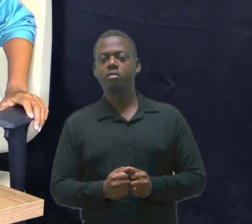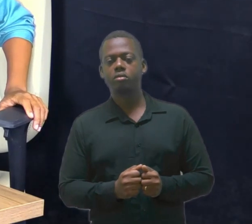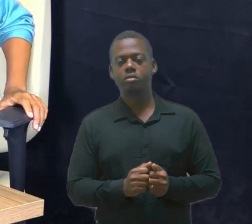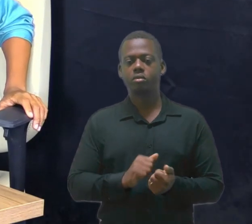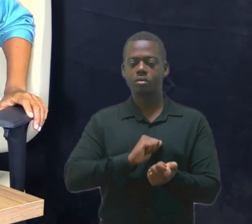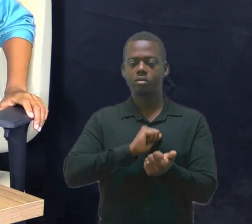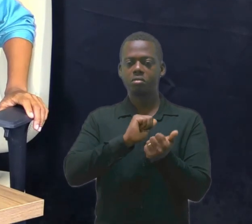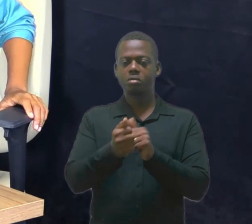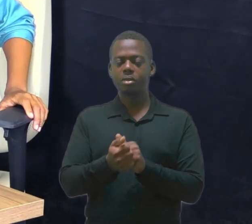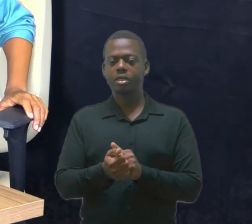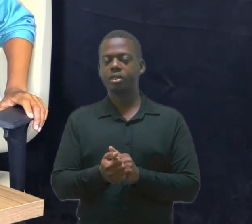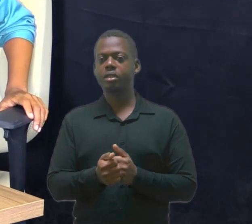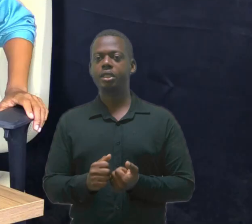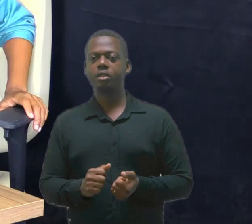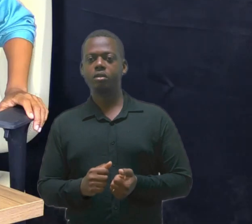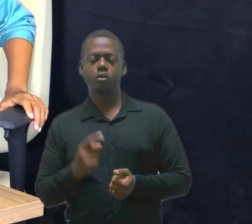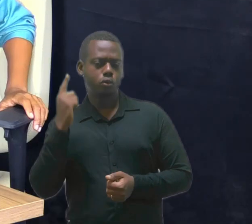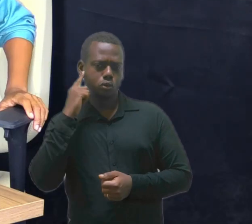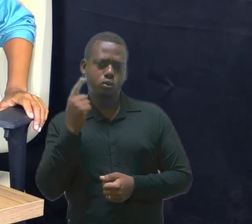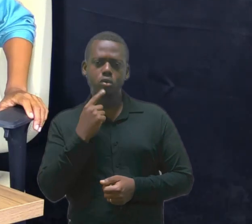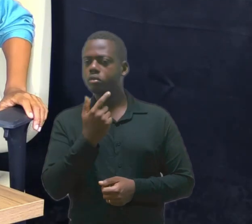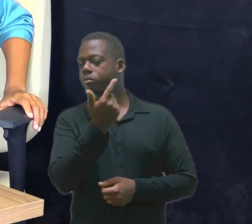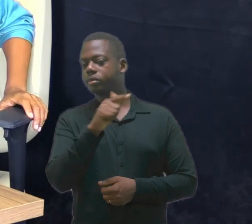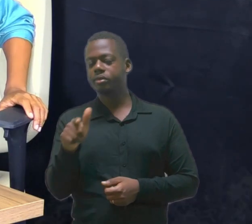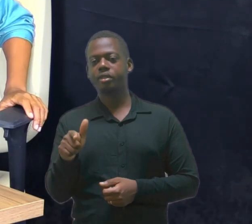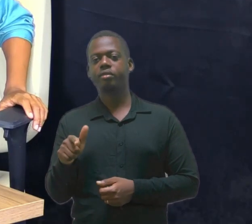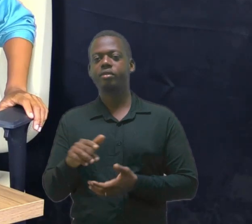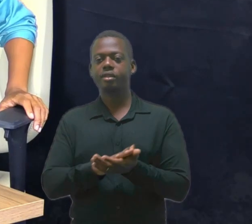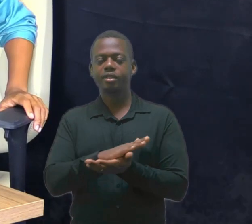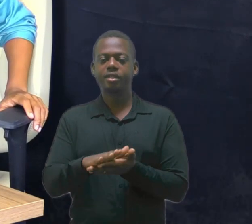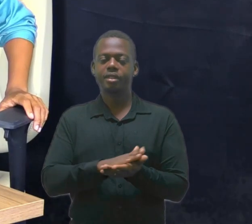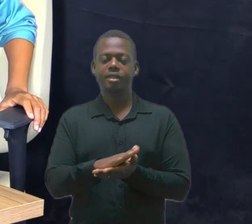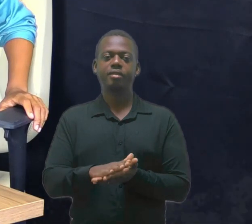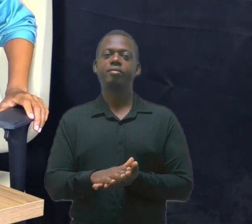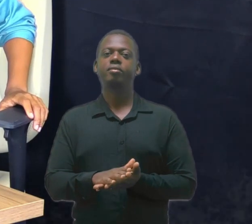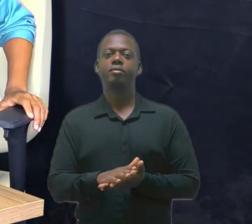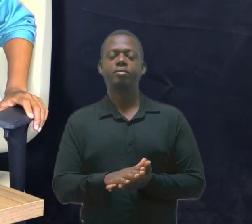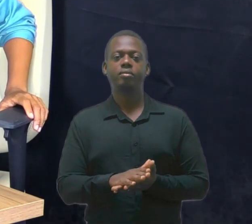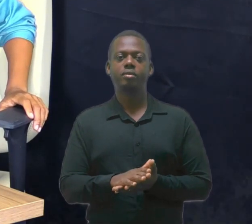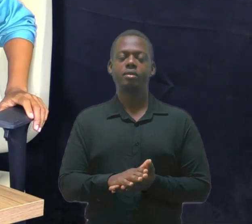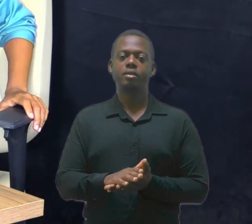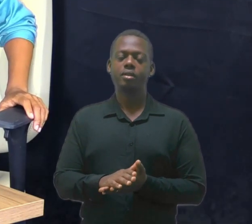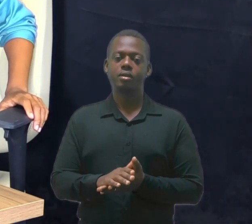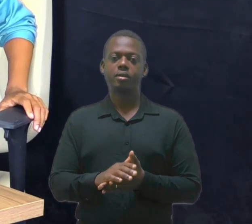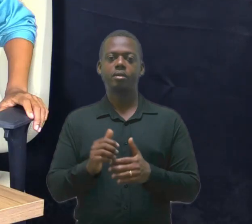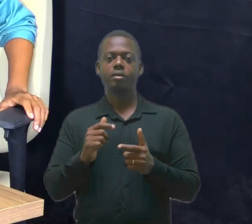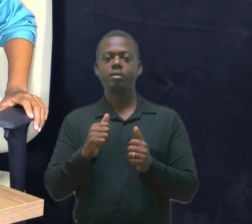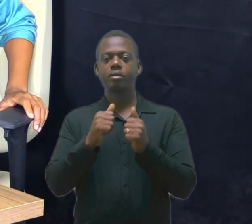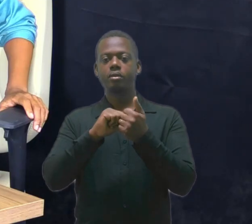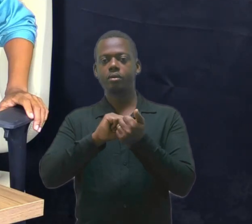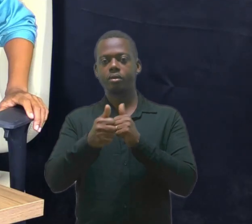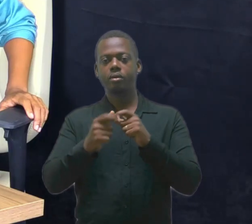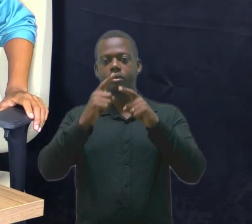E não teve um campeonato surdo. Não teve um campeonato surdo ano passado. Então, ter um campeonato surdo aqui